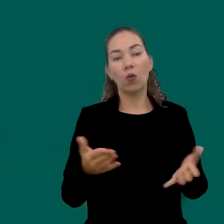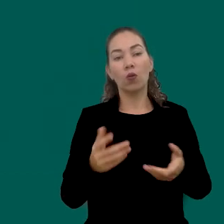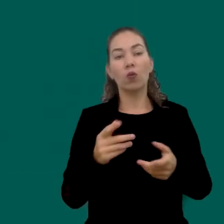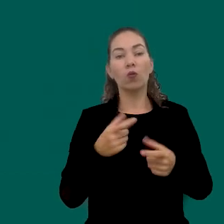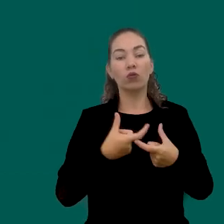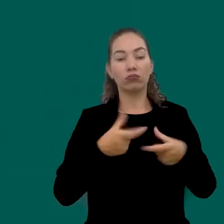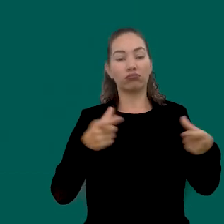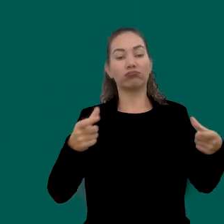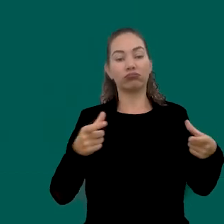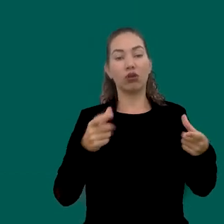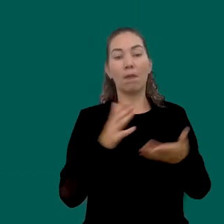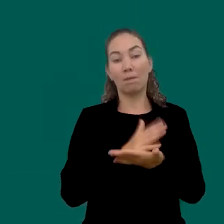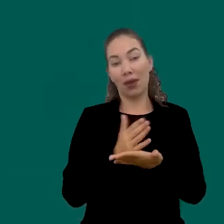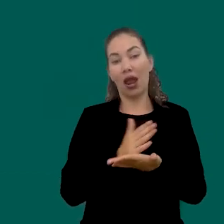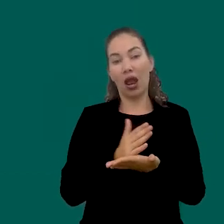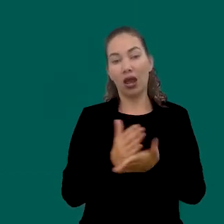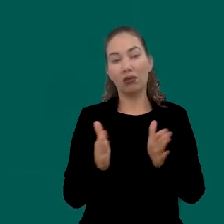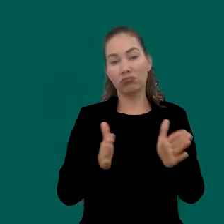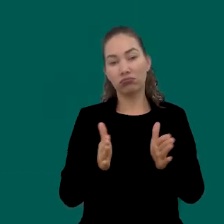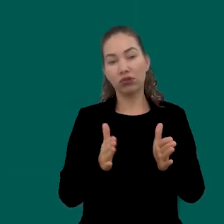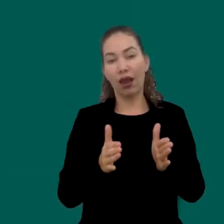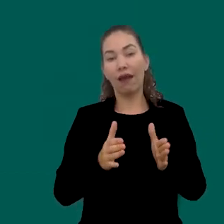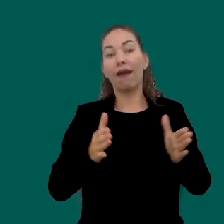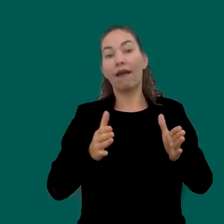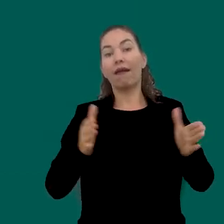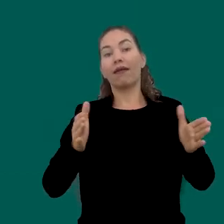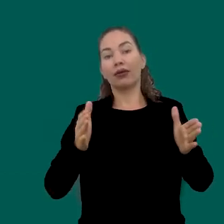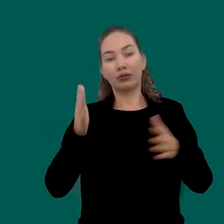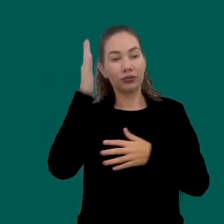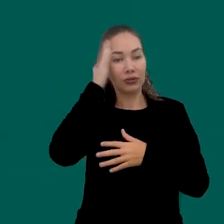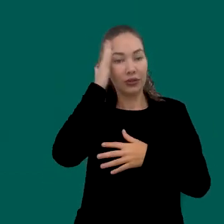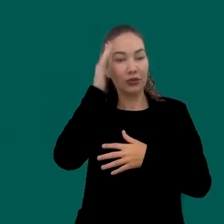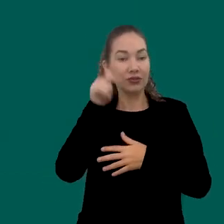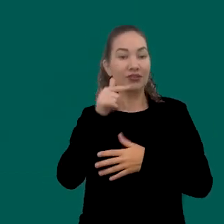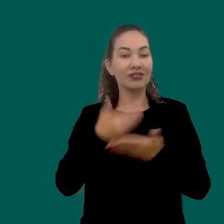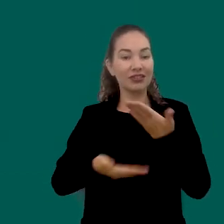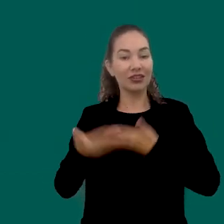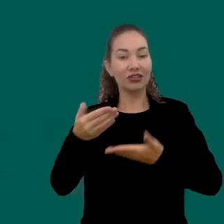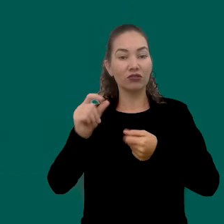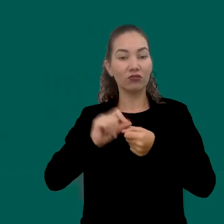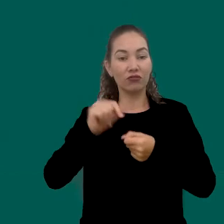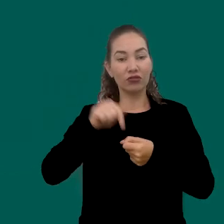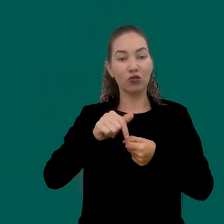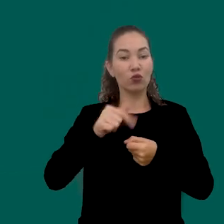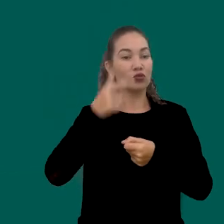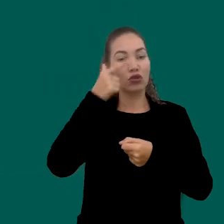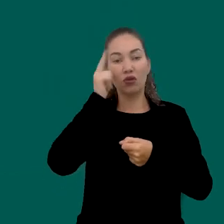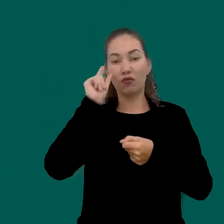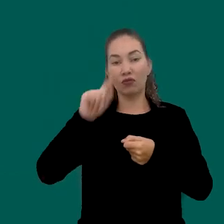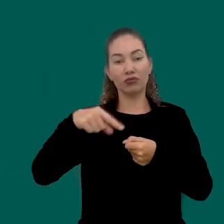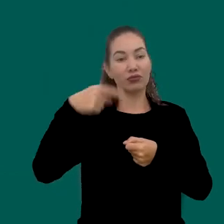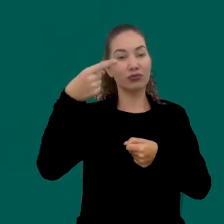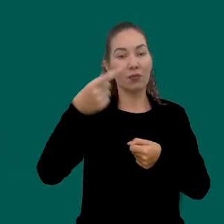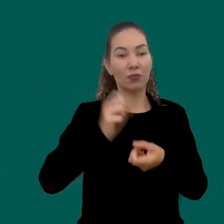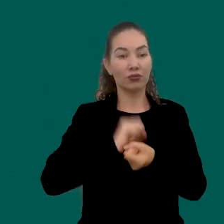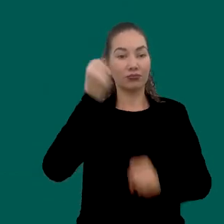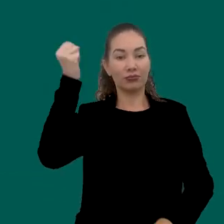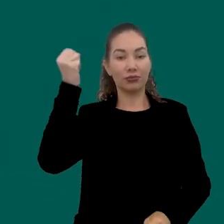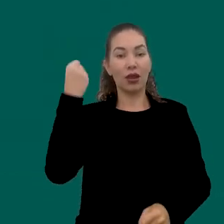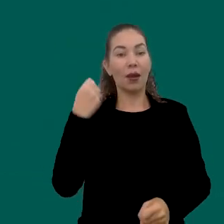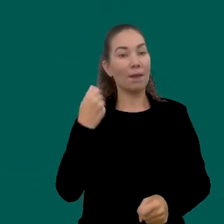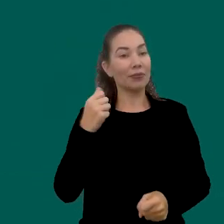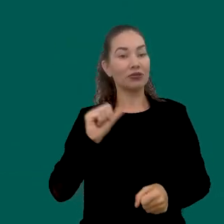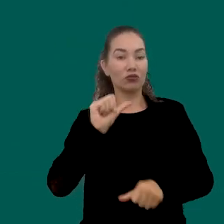nós somos uma empresa de porte médio, crescendo. Eu tenho certeza que esse atendimento que a gente dá personalizado, eu não vou conseguir dar quando a gente ser gigante. Eu vou ter que mudar